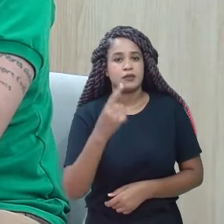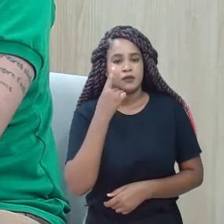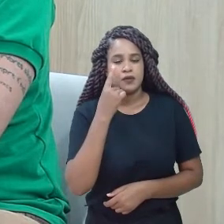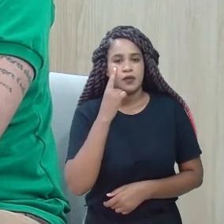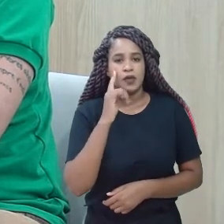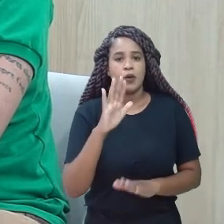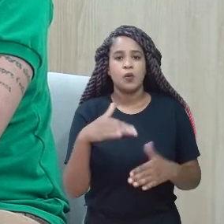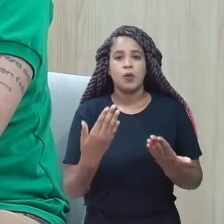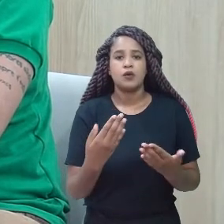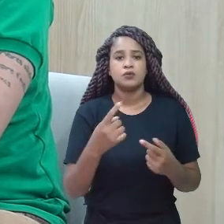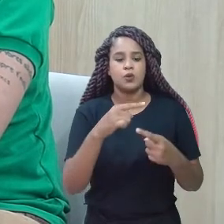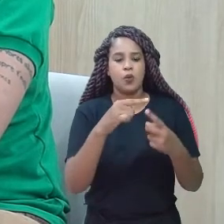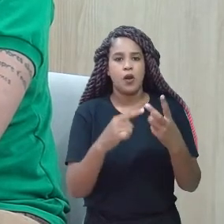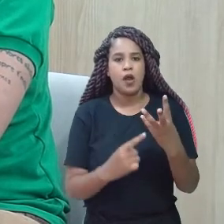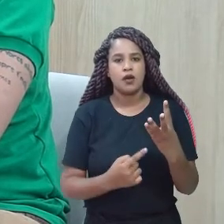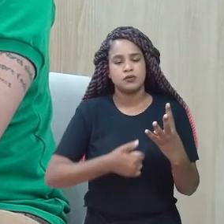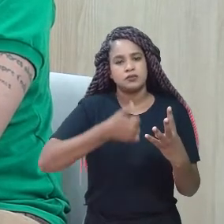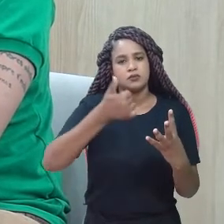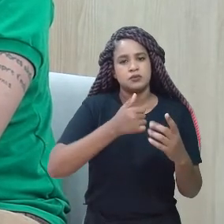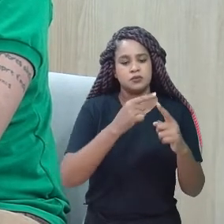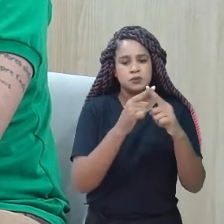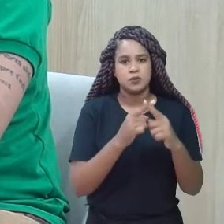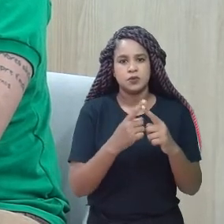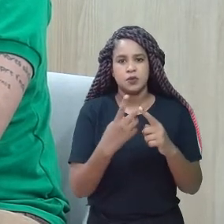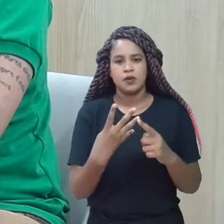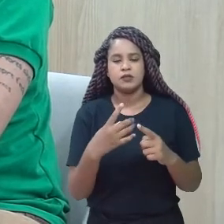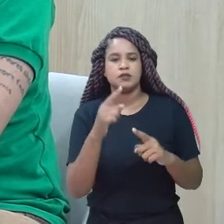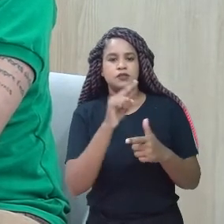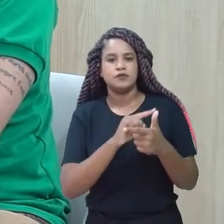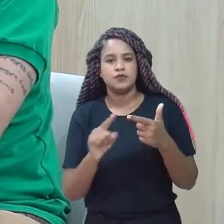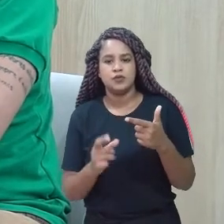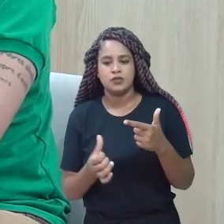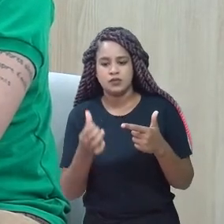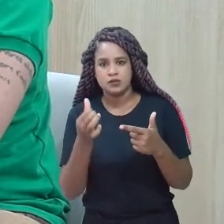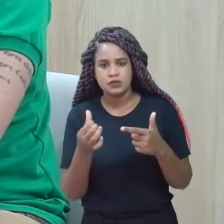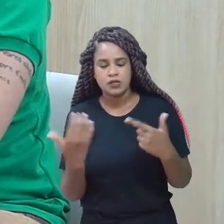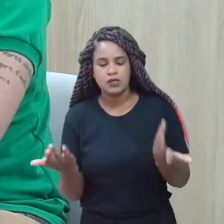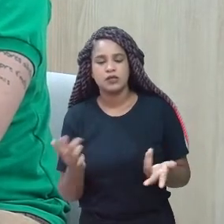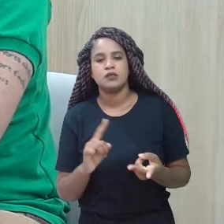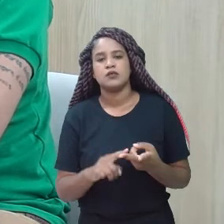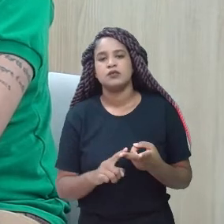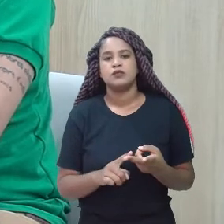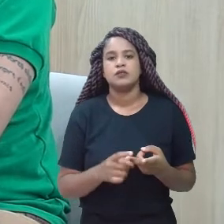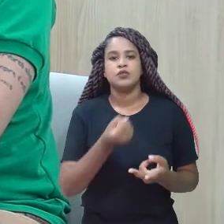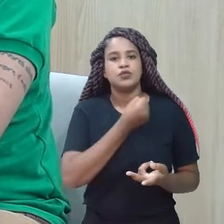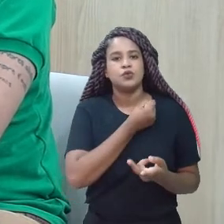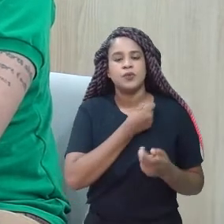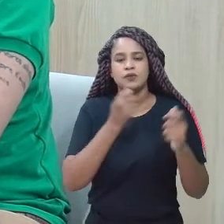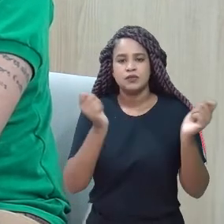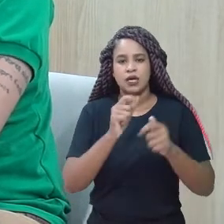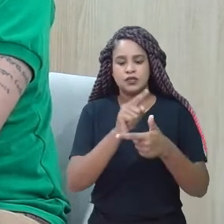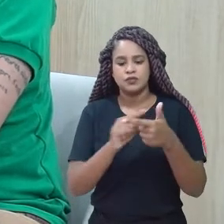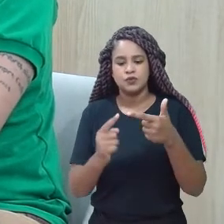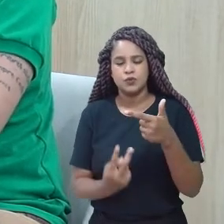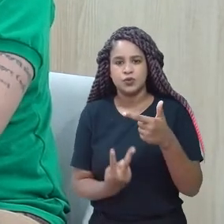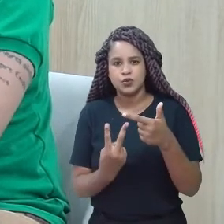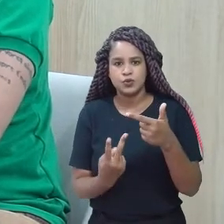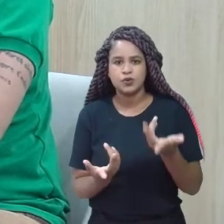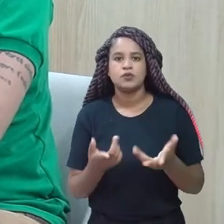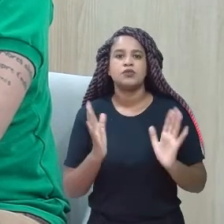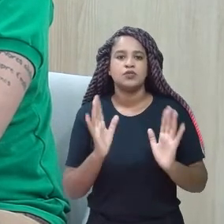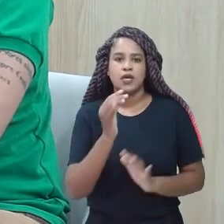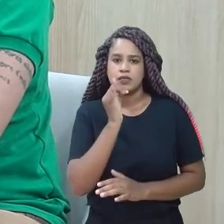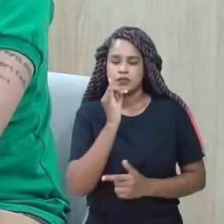de 4, quais os divisores de 6, quais desses números vai ser divisível por 2, aí eu tenho 2